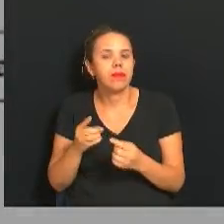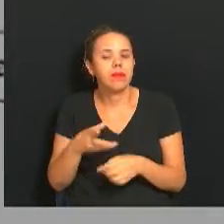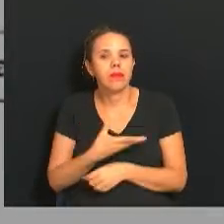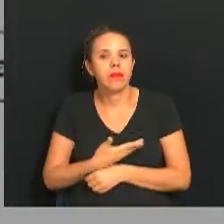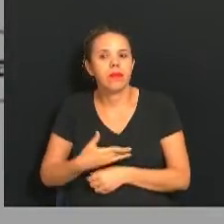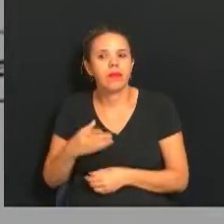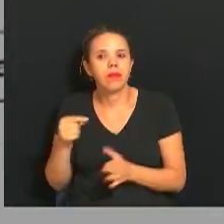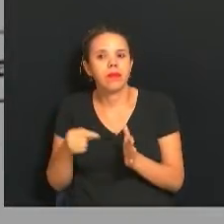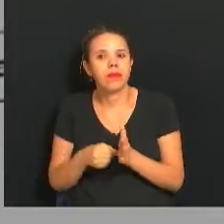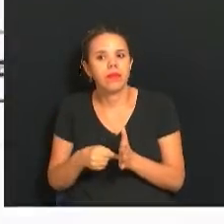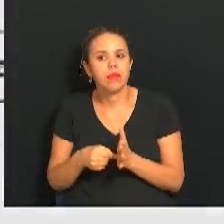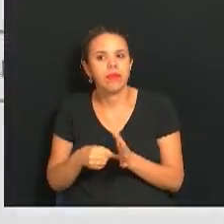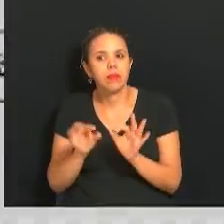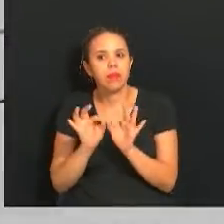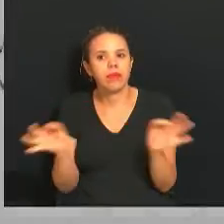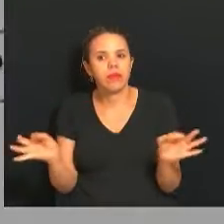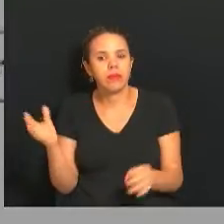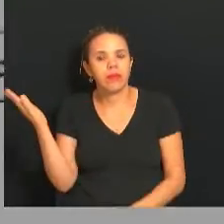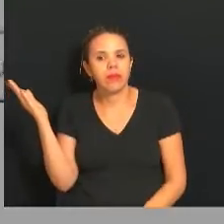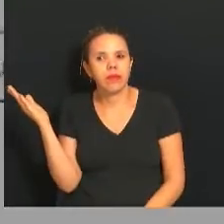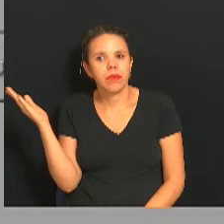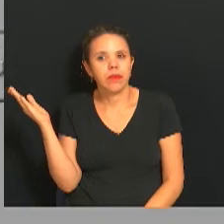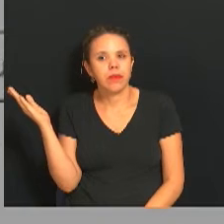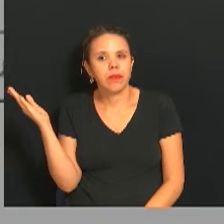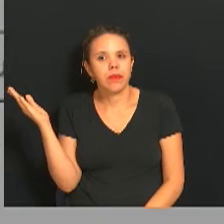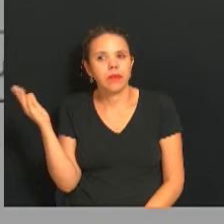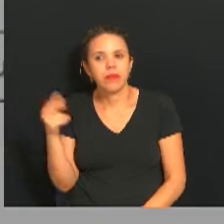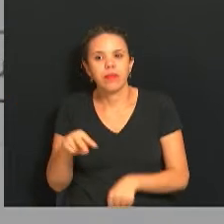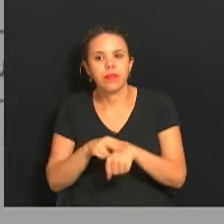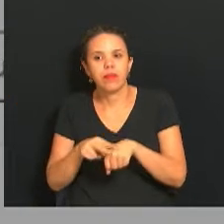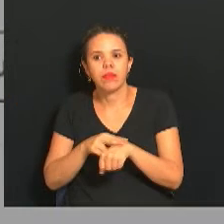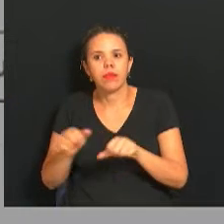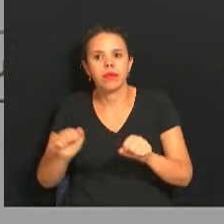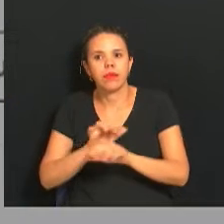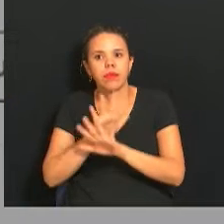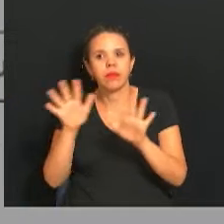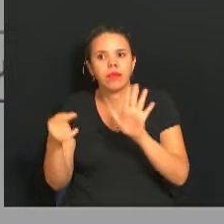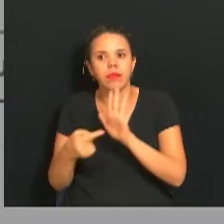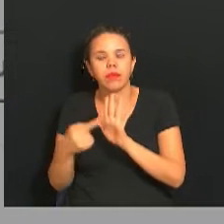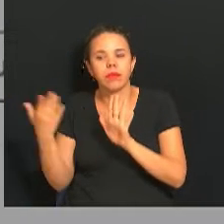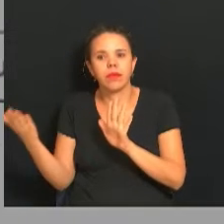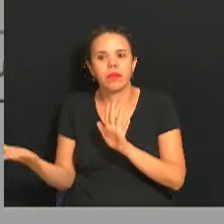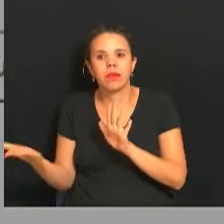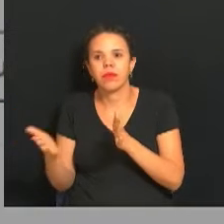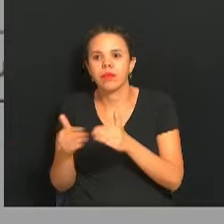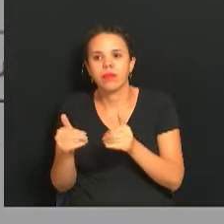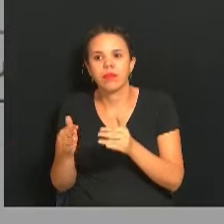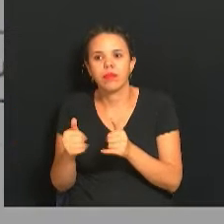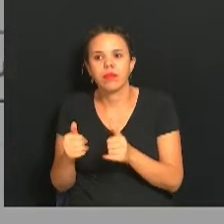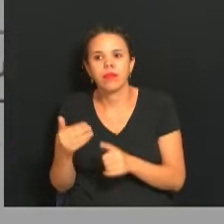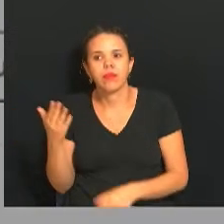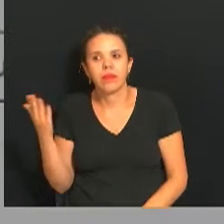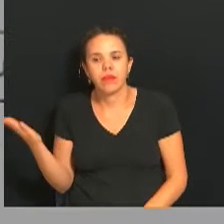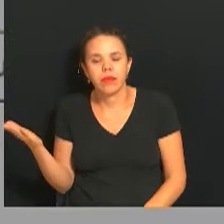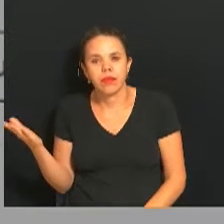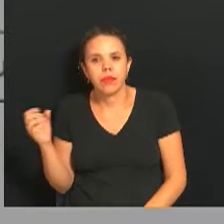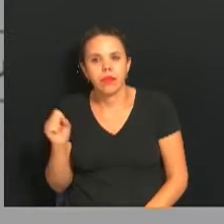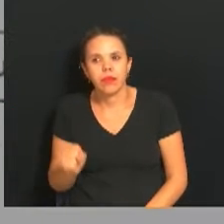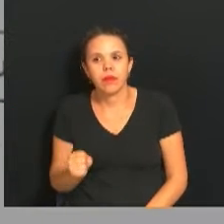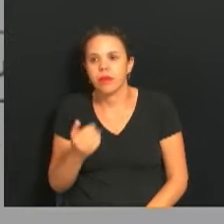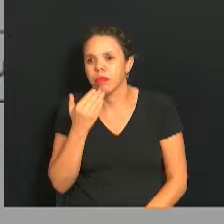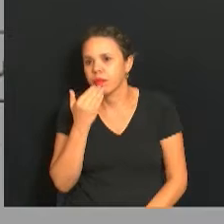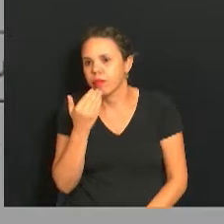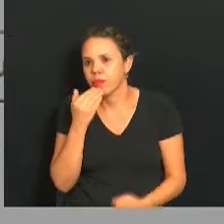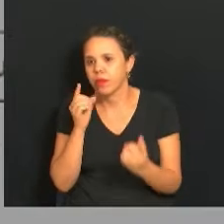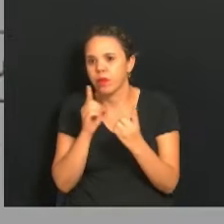Clique em Simplifique. Em verde claro, aparece a opção Solicitação, em que você pode pedir um